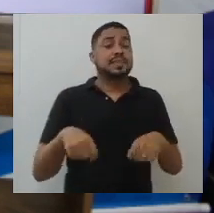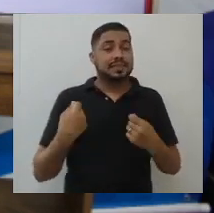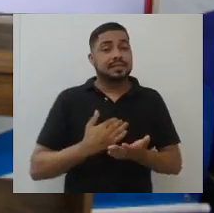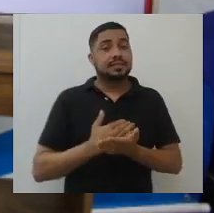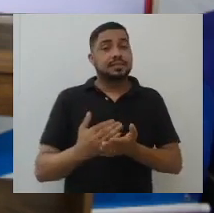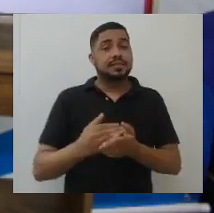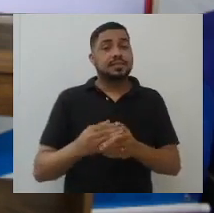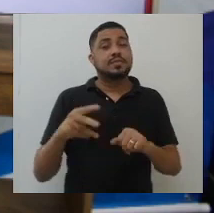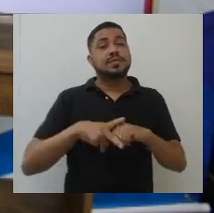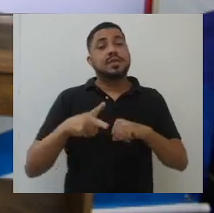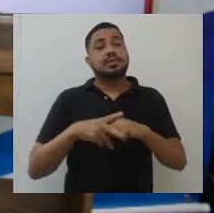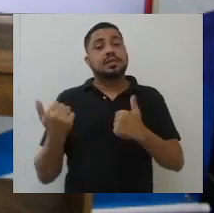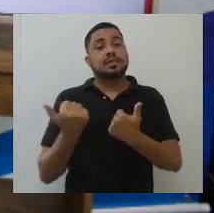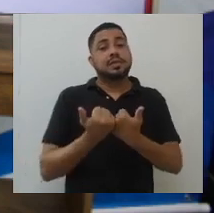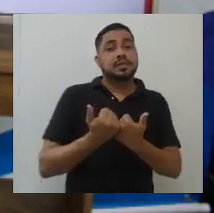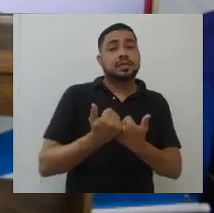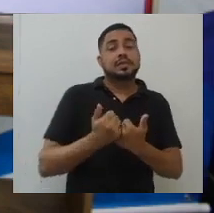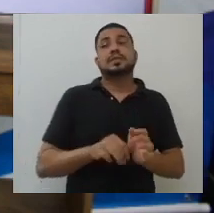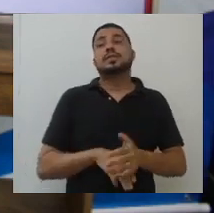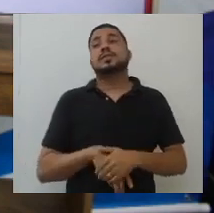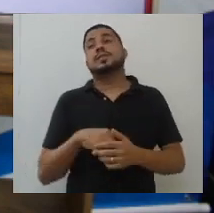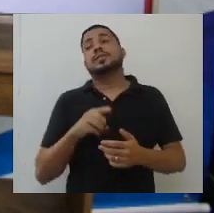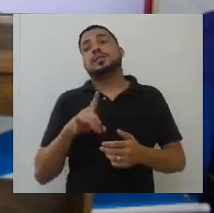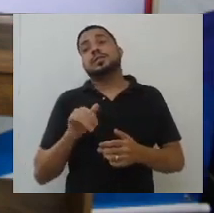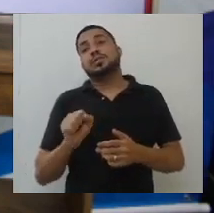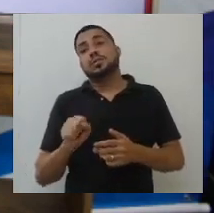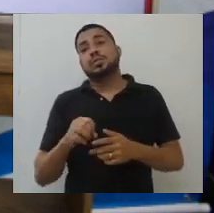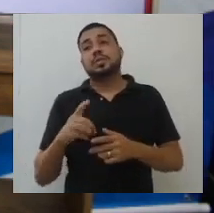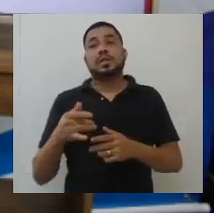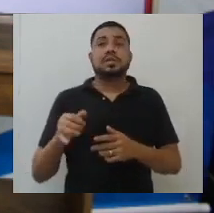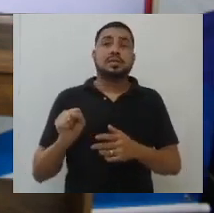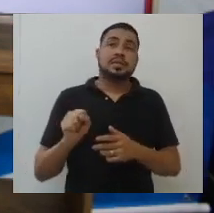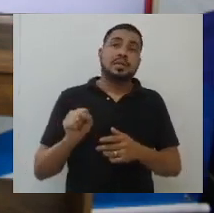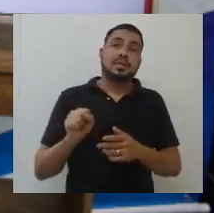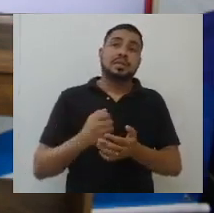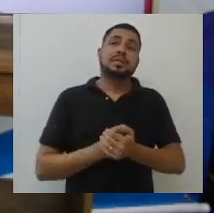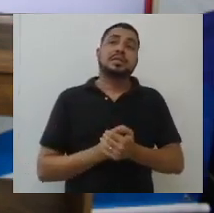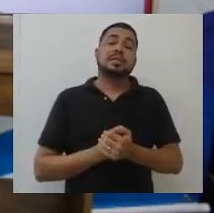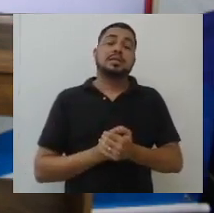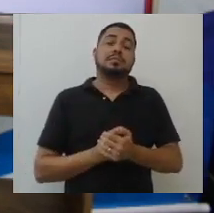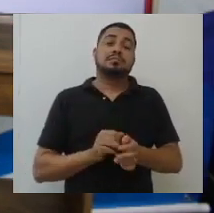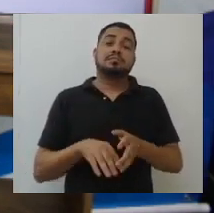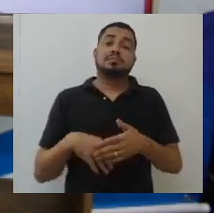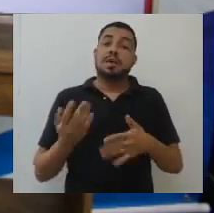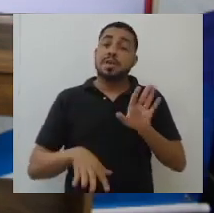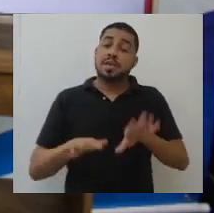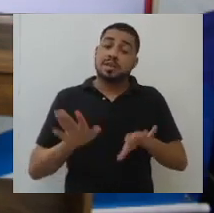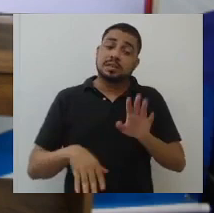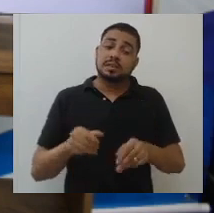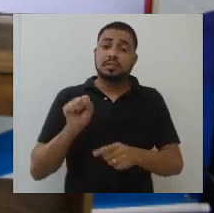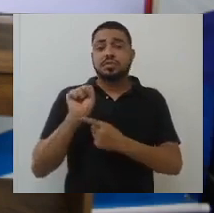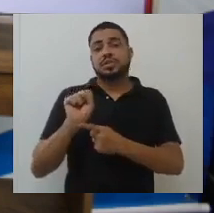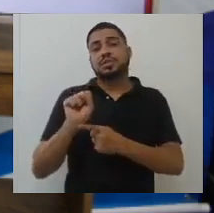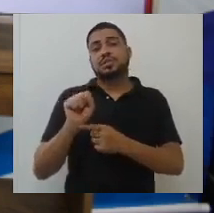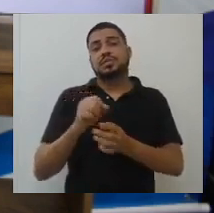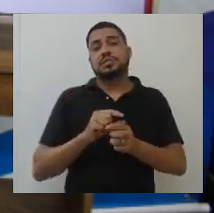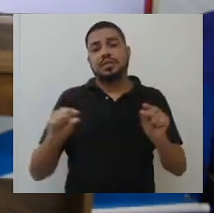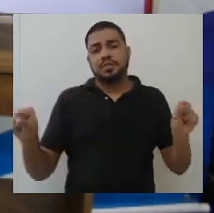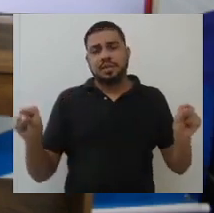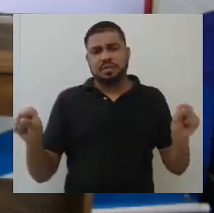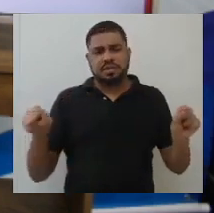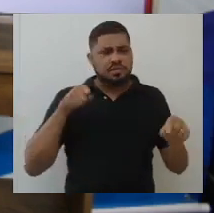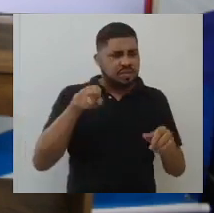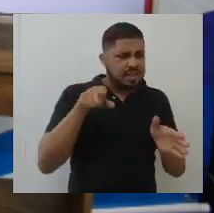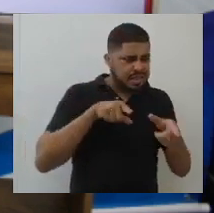verbo auxiliar, o do ou das, dependendo do sujeito da sua oração. Tá certo? Então, você